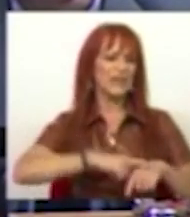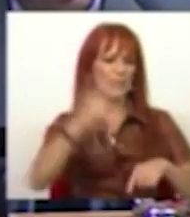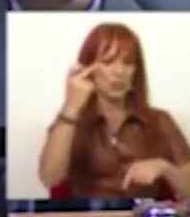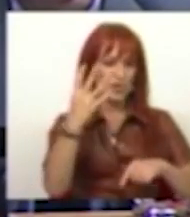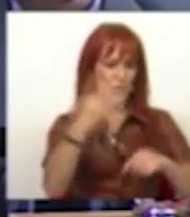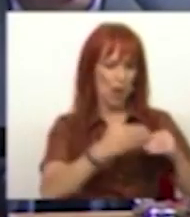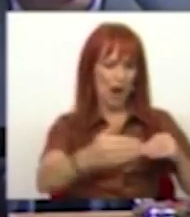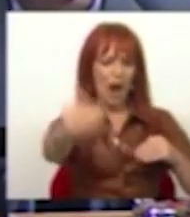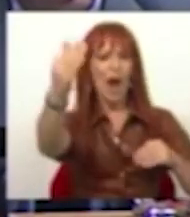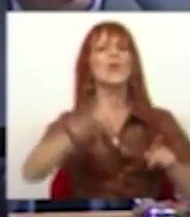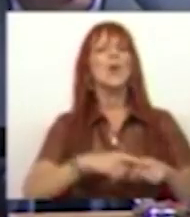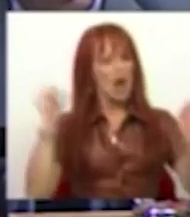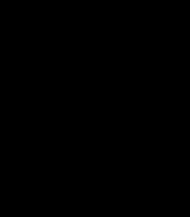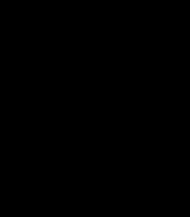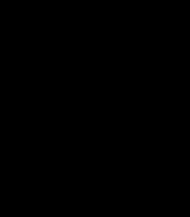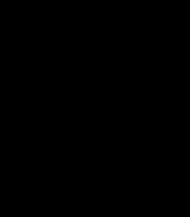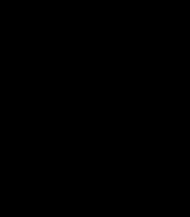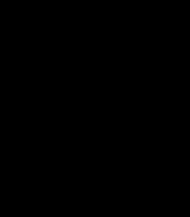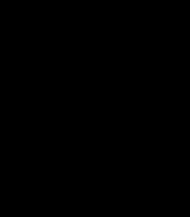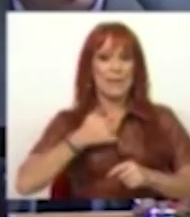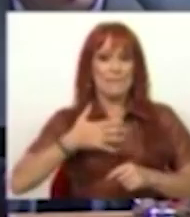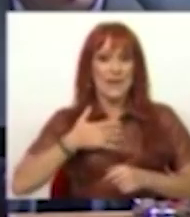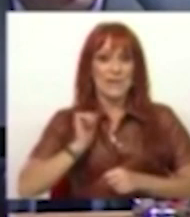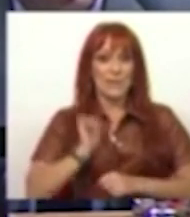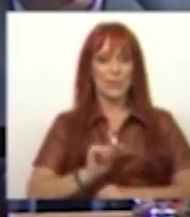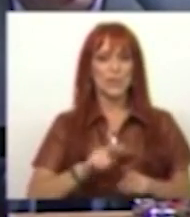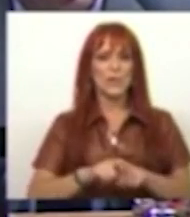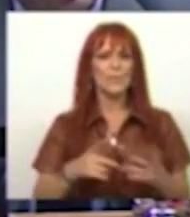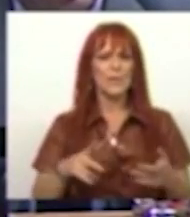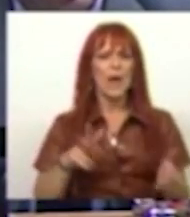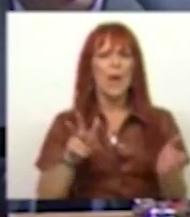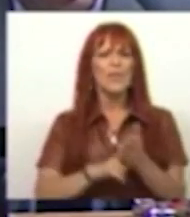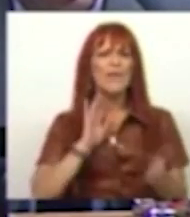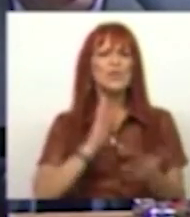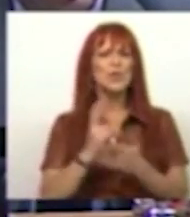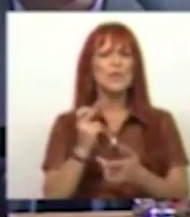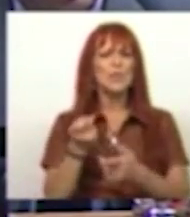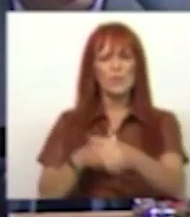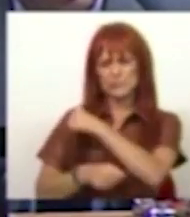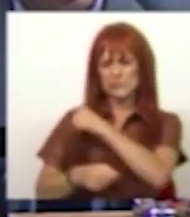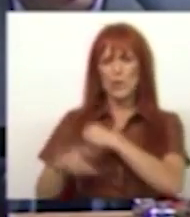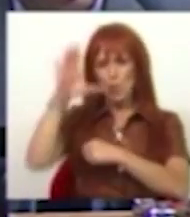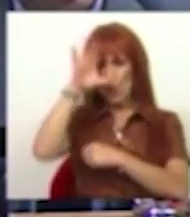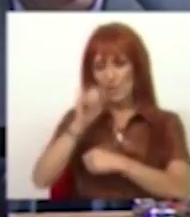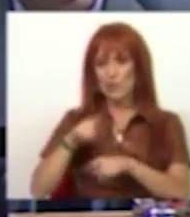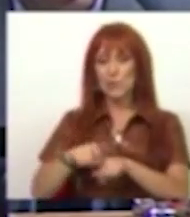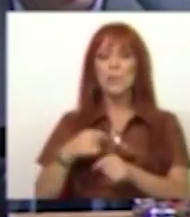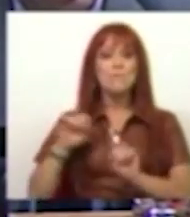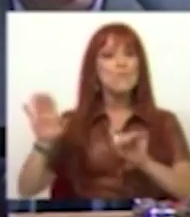legislatura. Estamos de acordo com este objetivo. Nós provámos na última legislatura que era